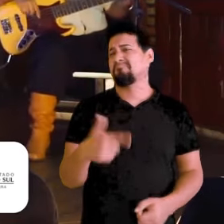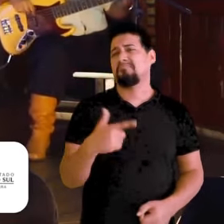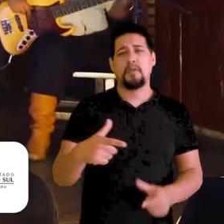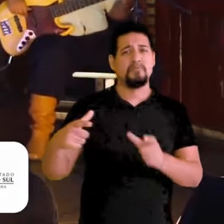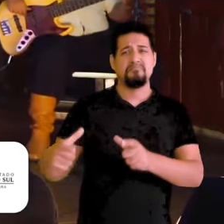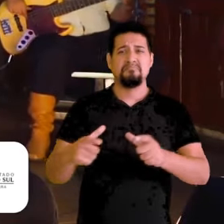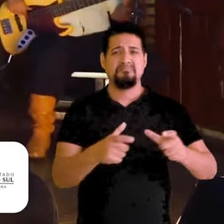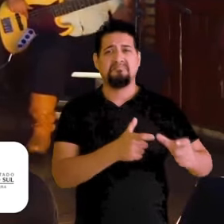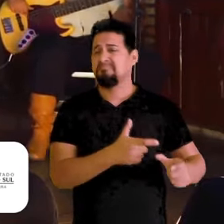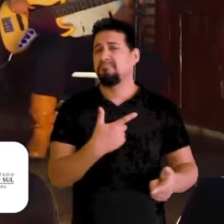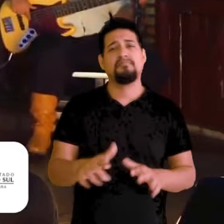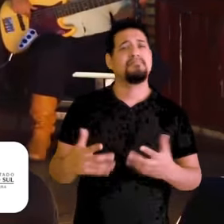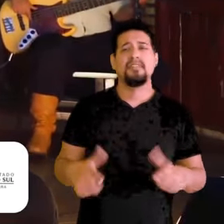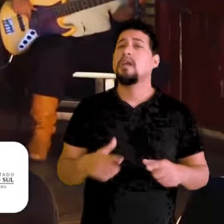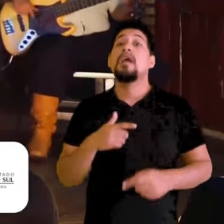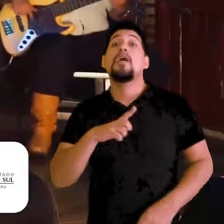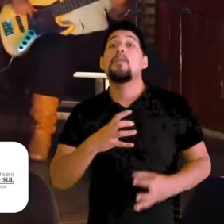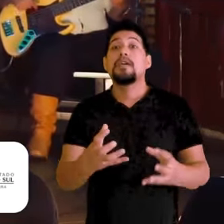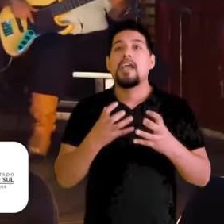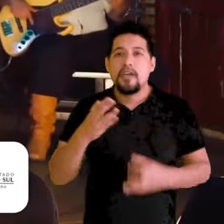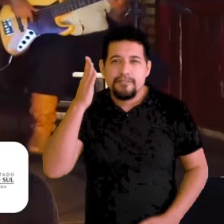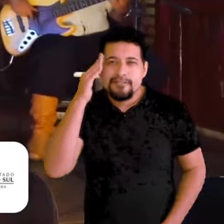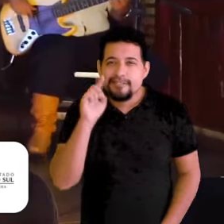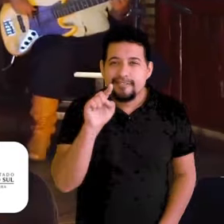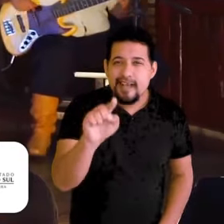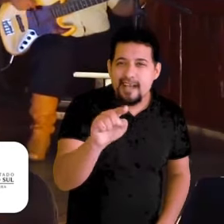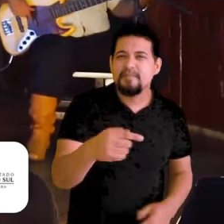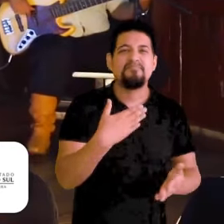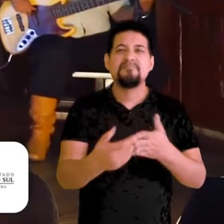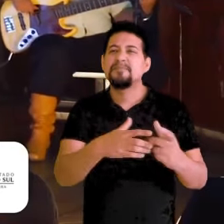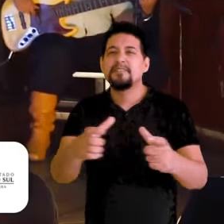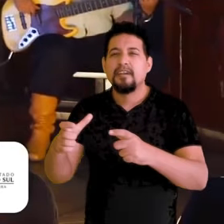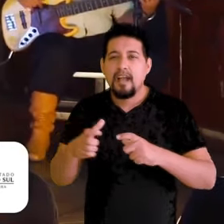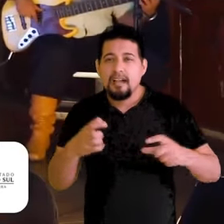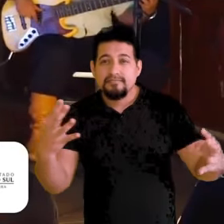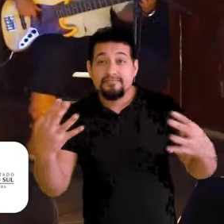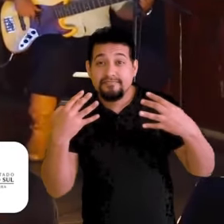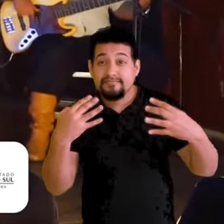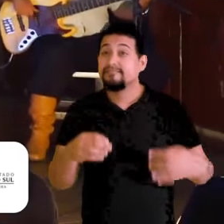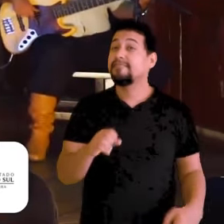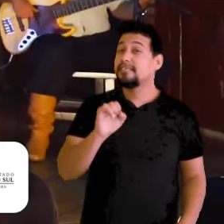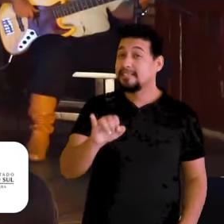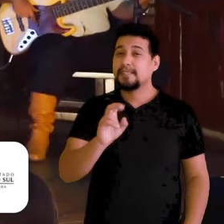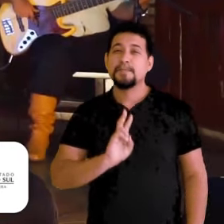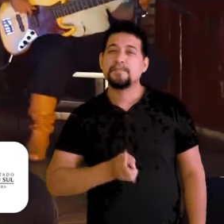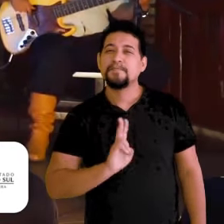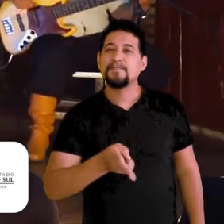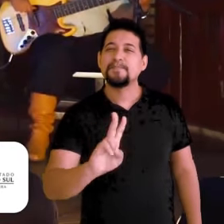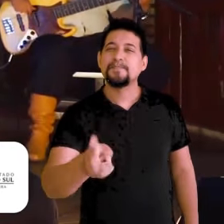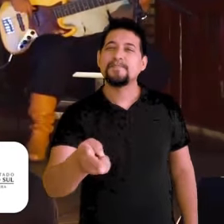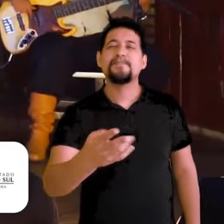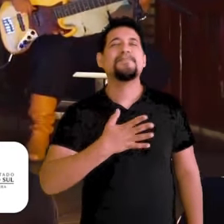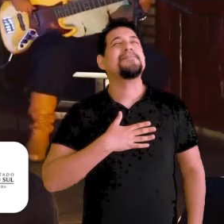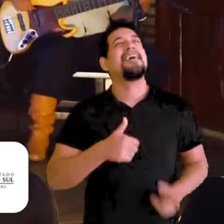nem lugar. Quero que saibas, esteja onde for, se foi e